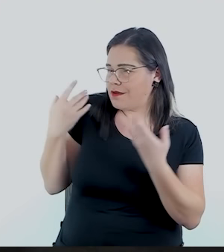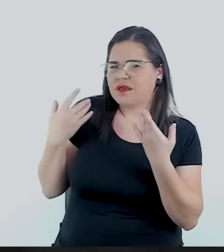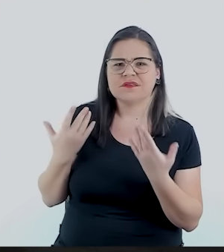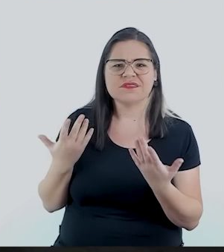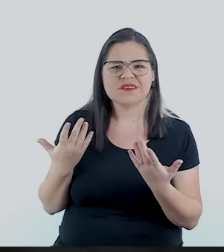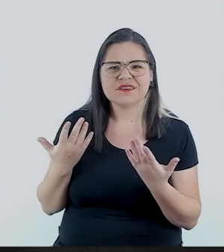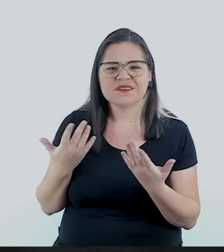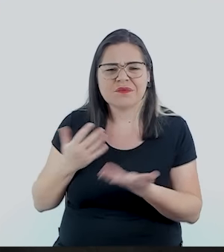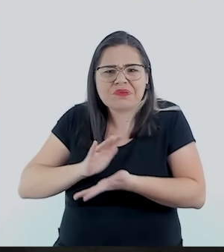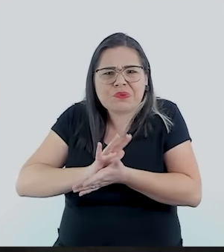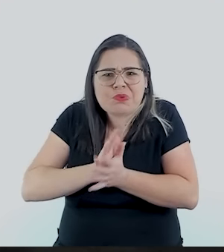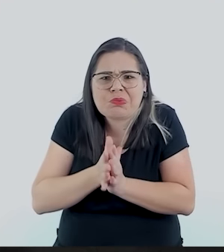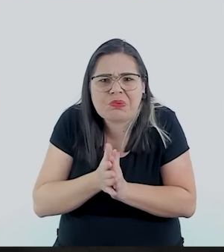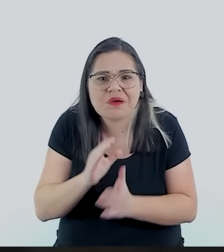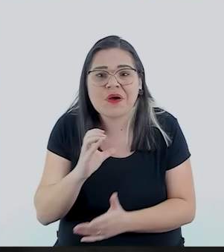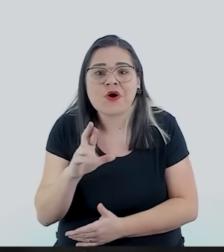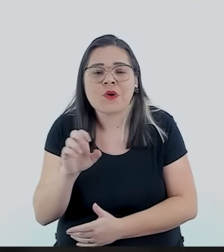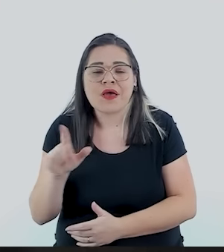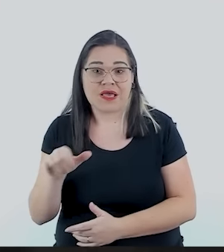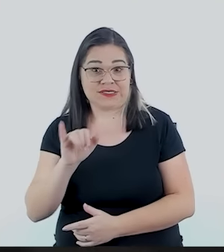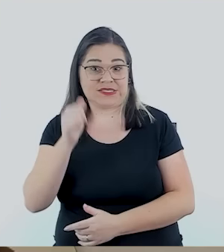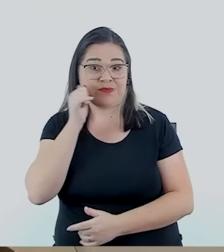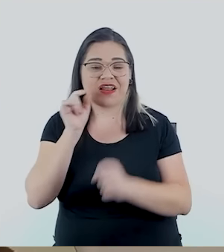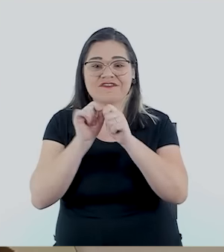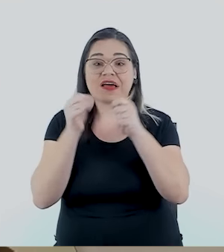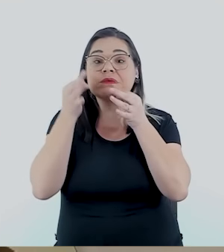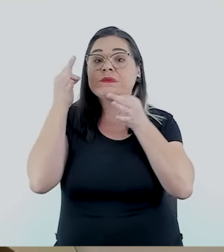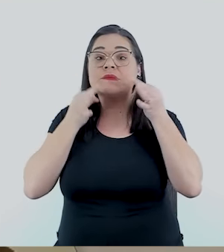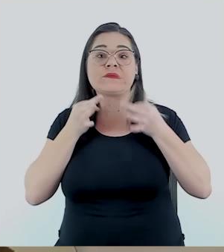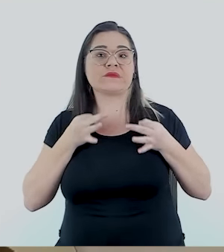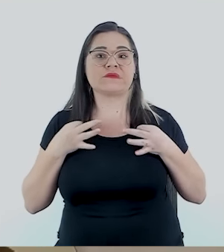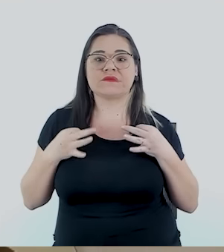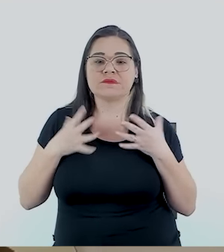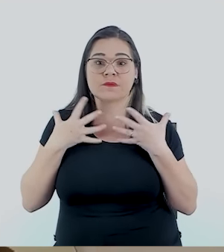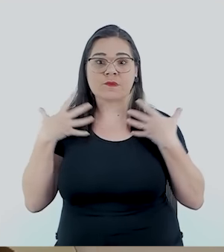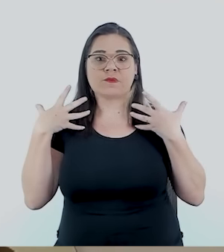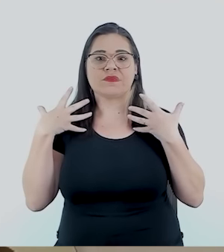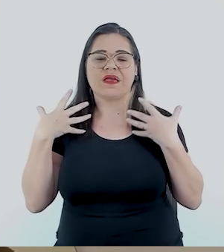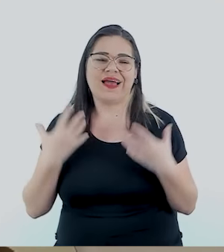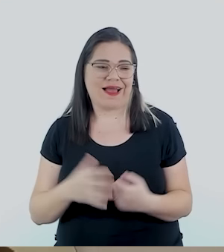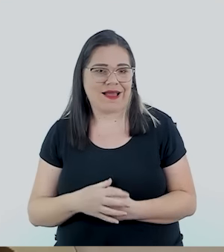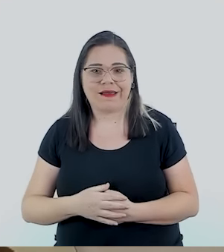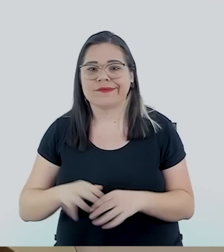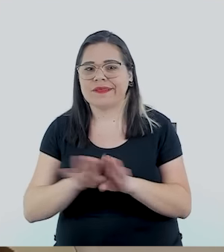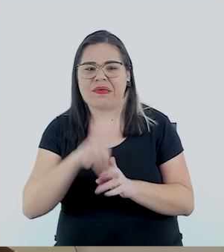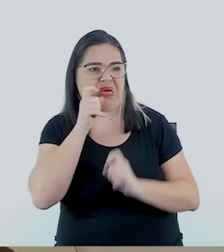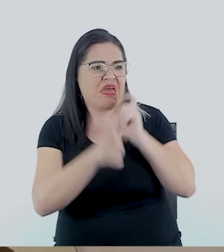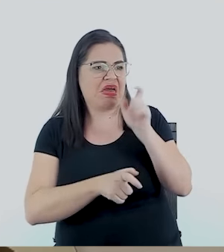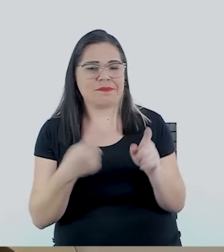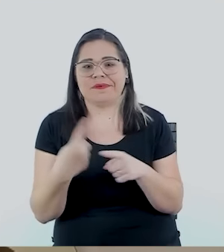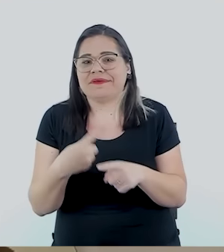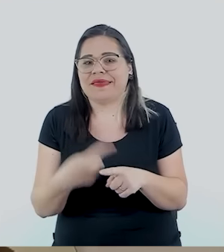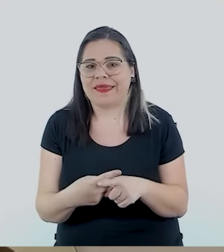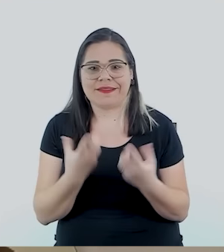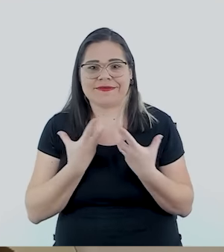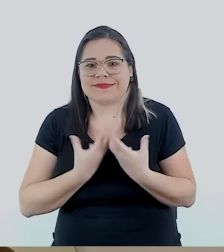cruel né Isso se ela fizer ela é igualmente também bombardeada